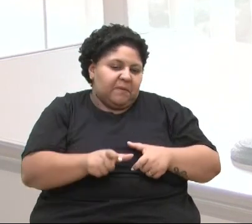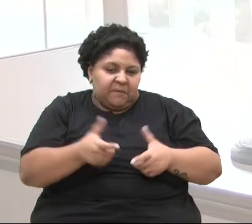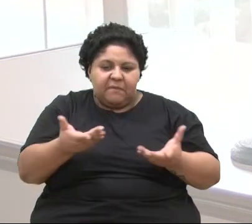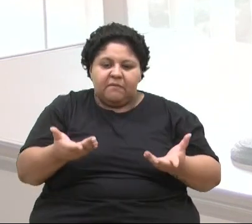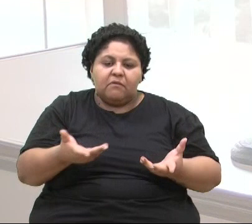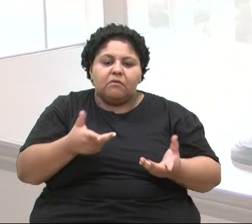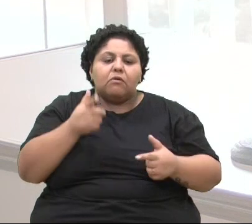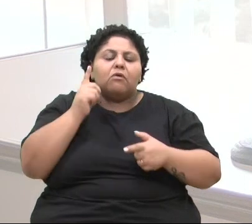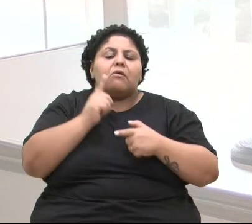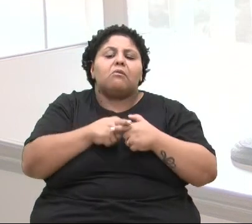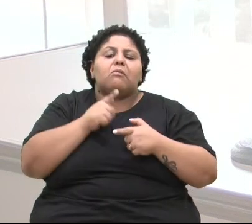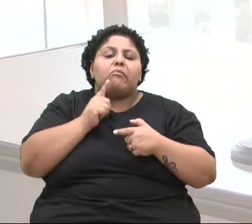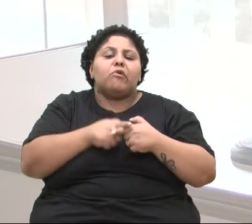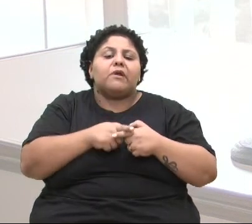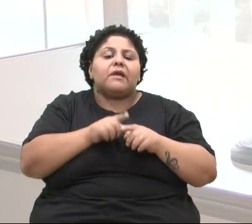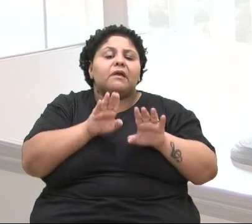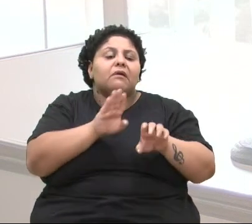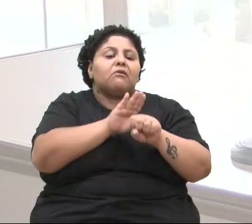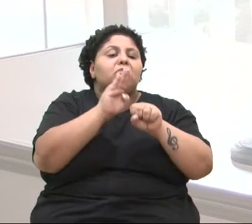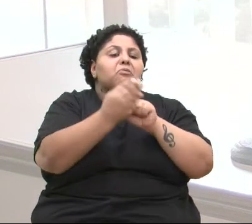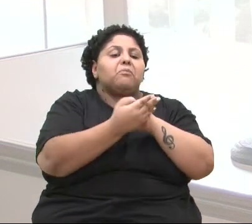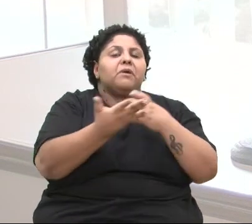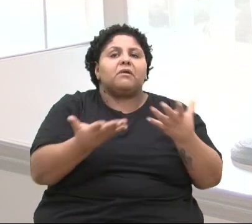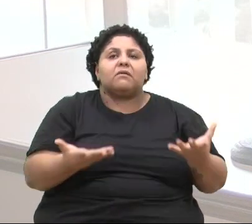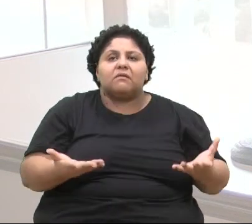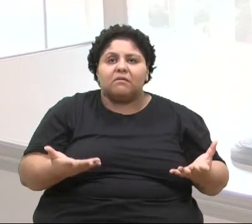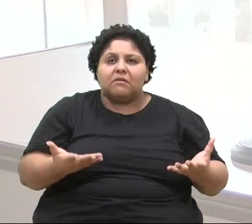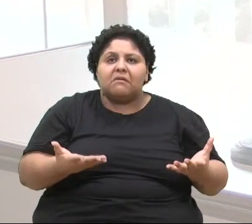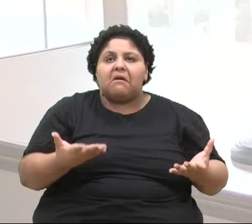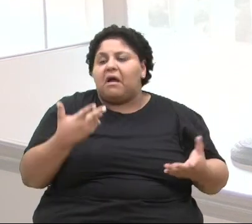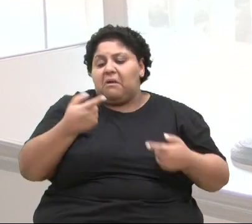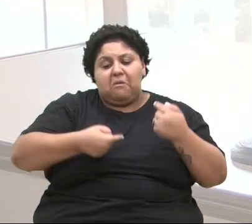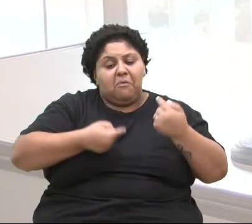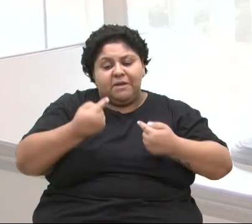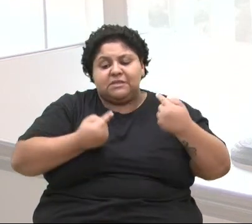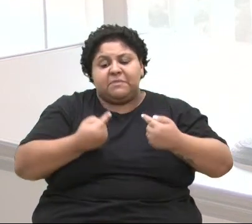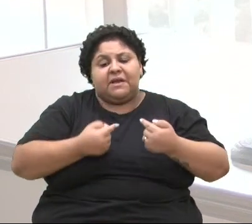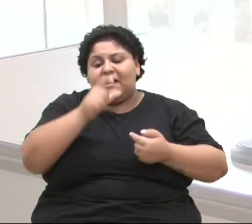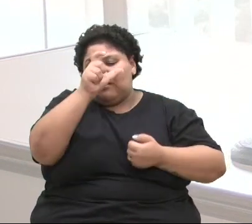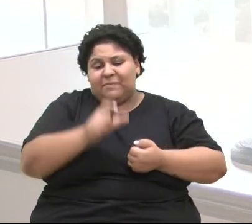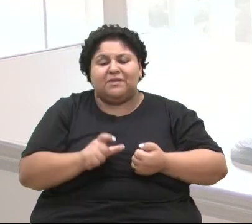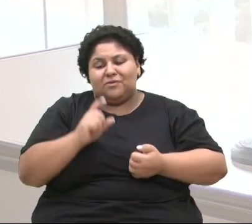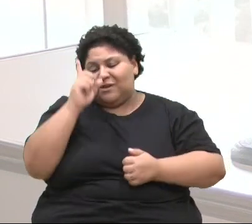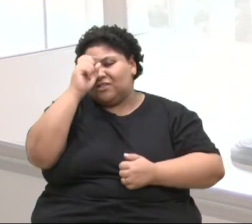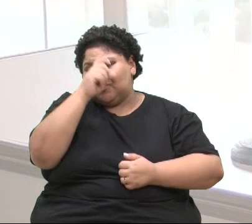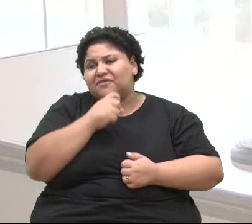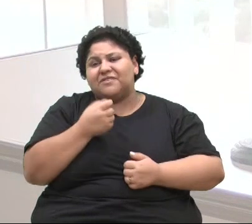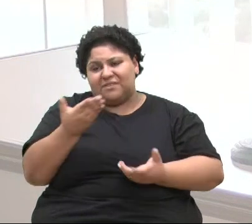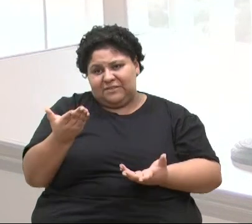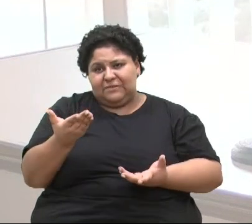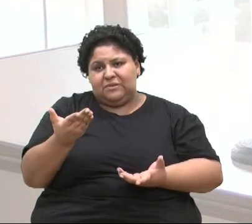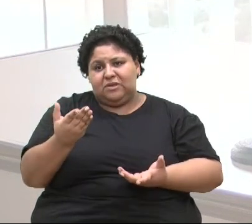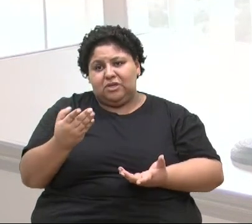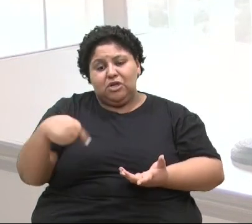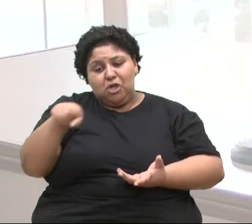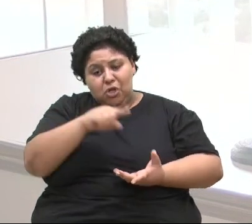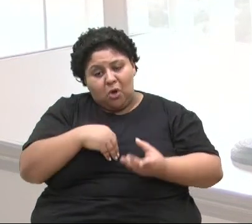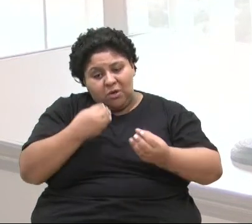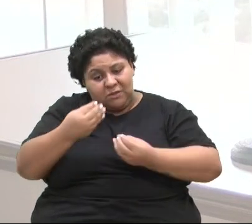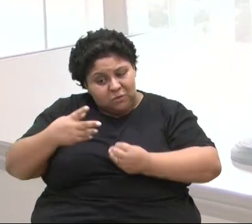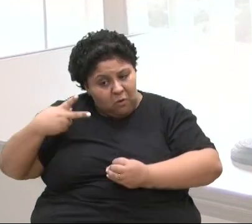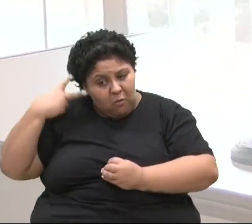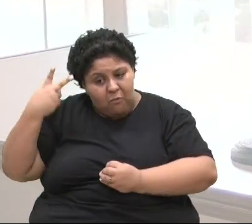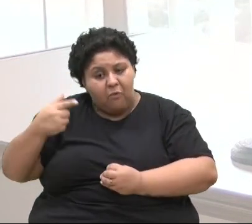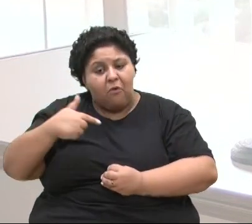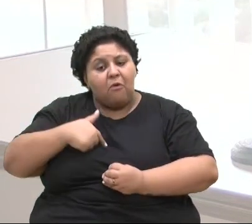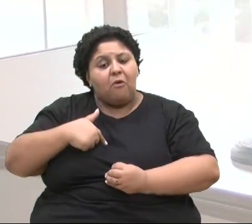mas por que tu não ficou no bairro? Mas daí eu estou brigando com a pessoa, né? É difícil a gente aqui, né, a posição nossa. Mas eu concordo, secretária, eu vou